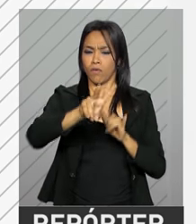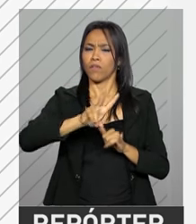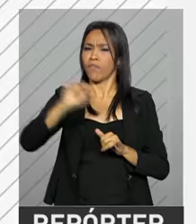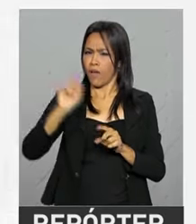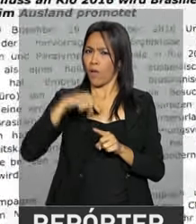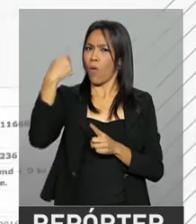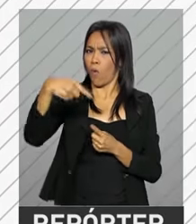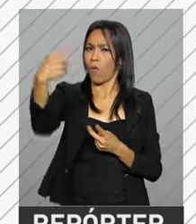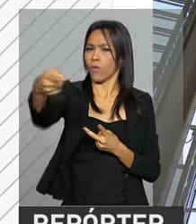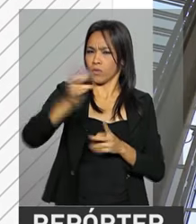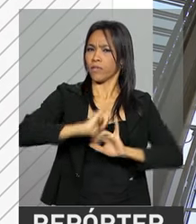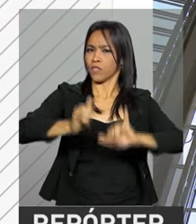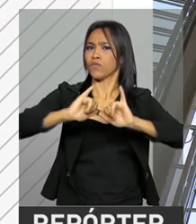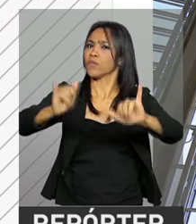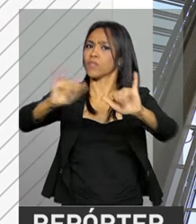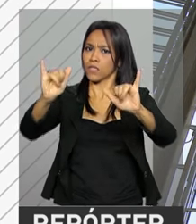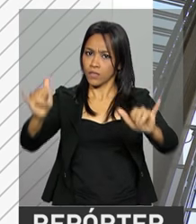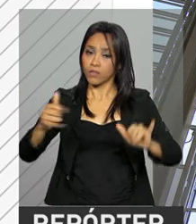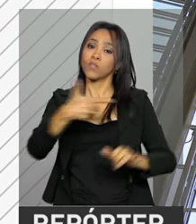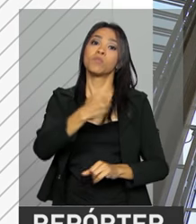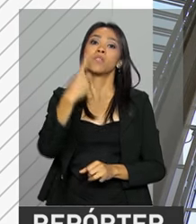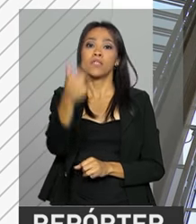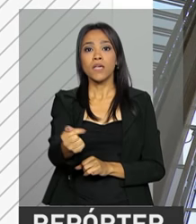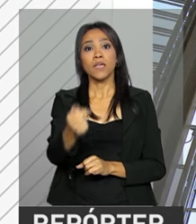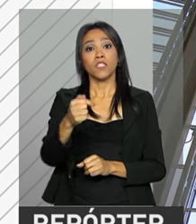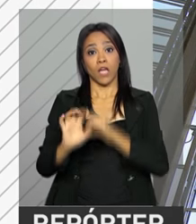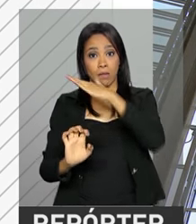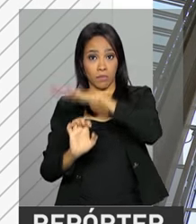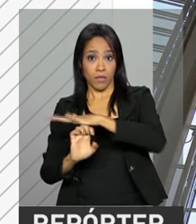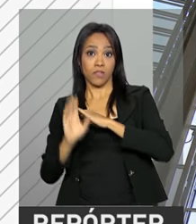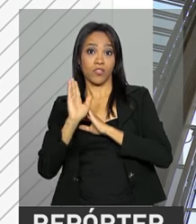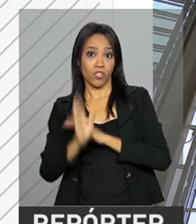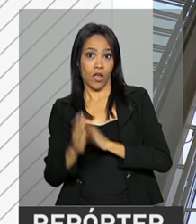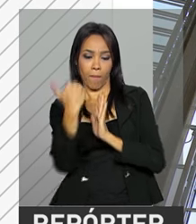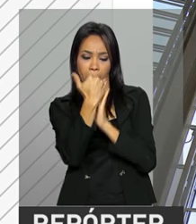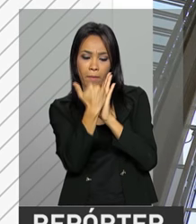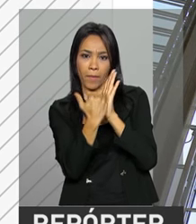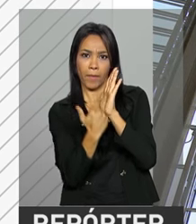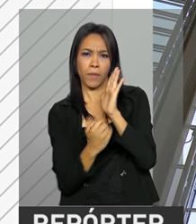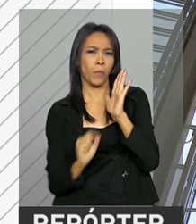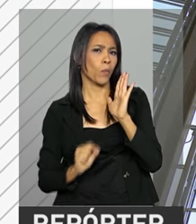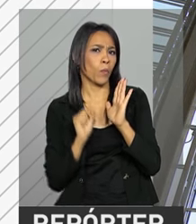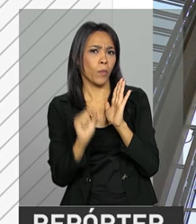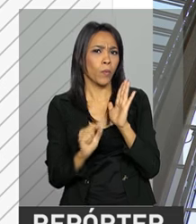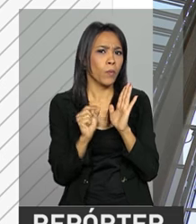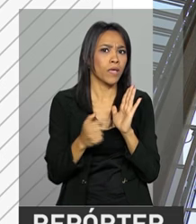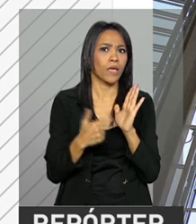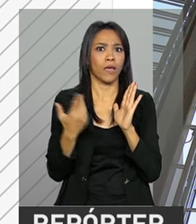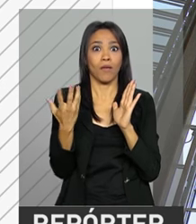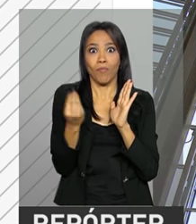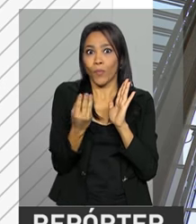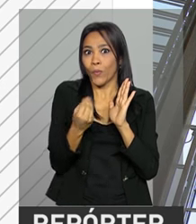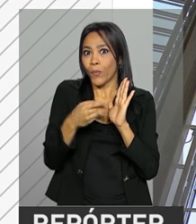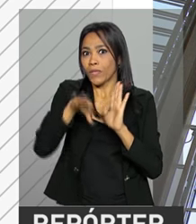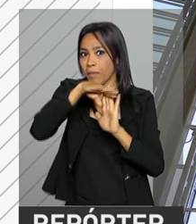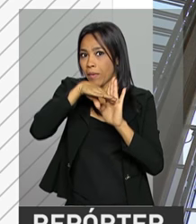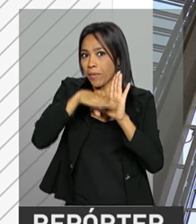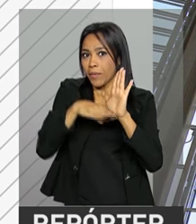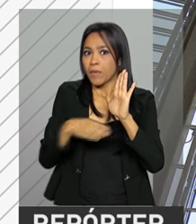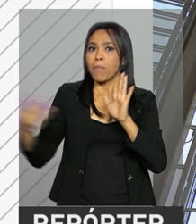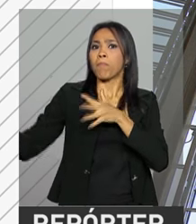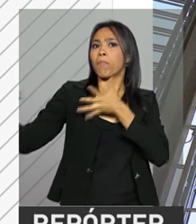feitas em 2017 a embratur já conta na programação para o próximo ano com uma agenda extensa de